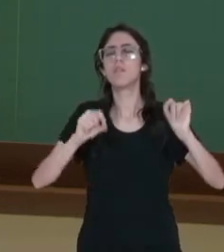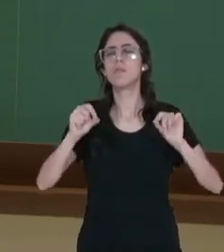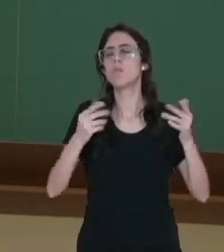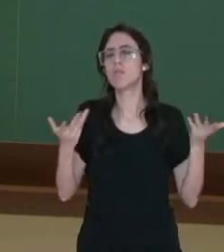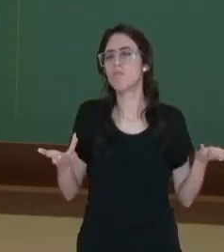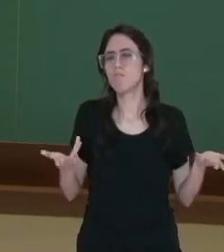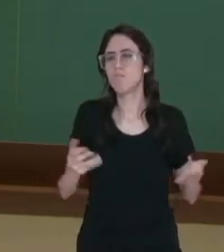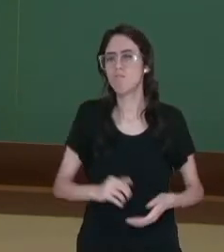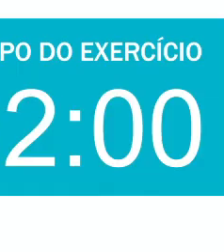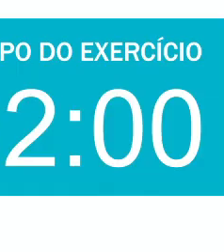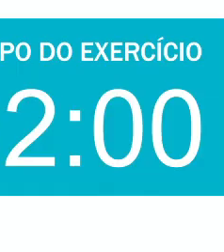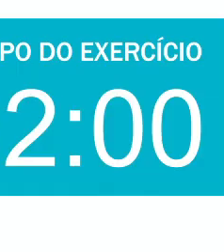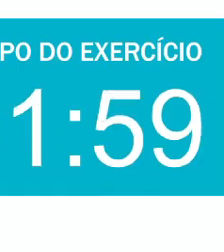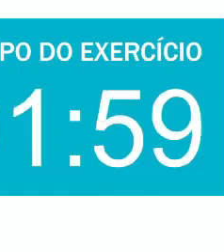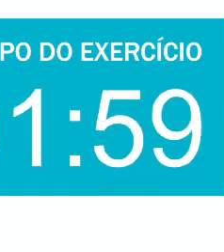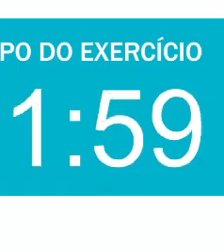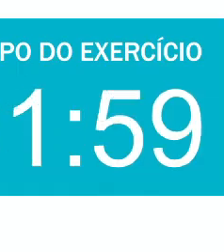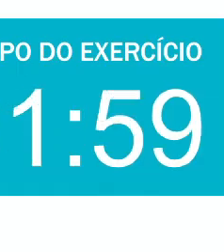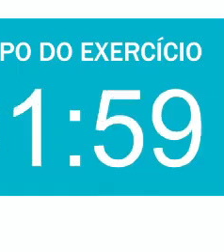Henrique Cardoso?